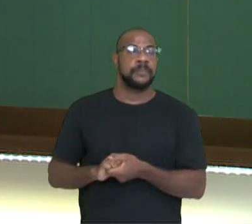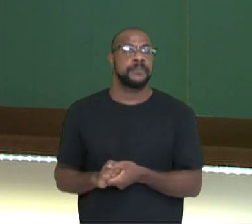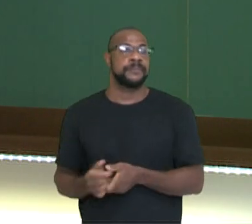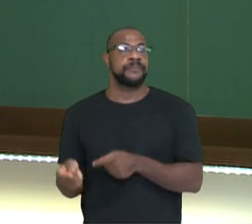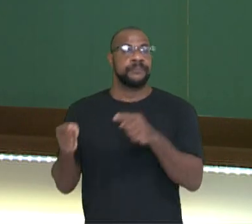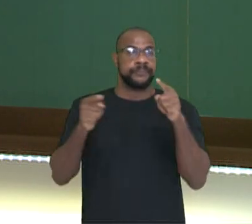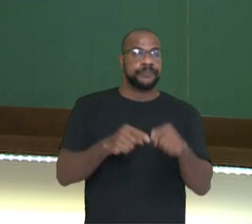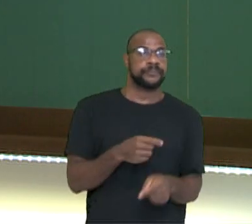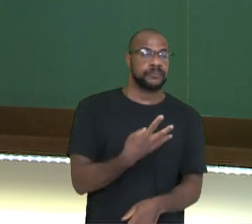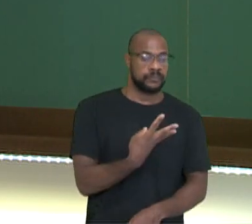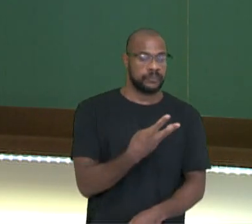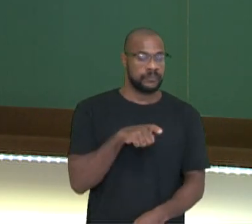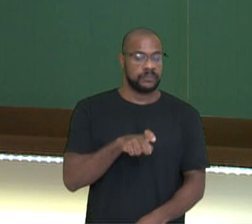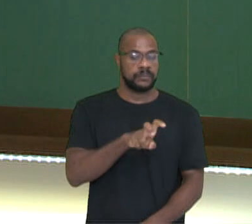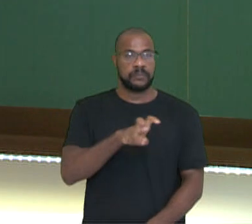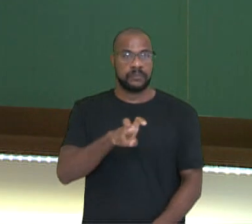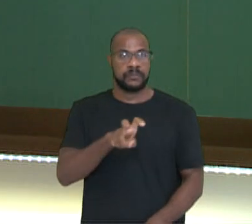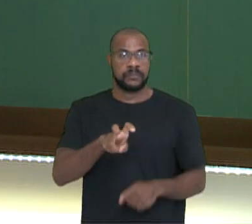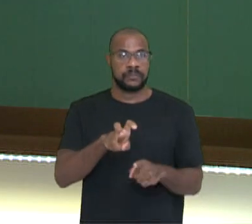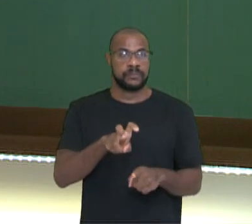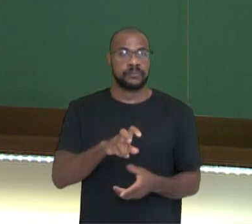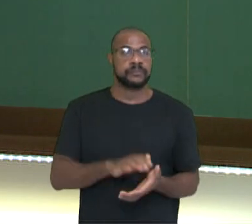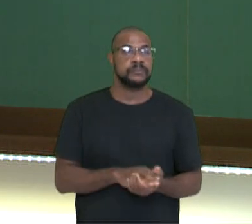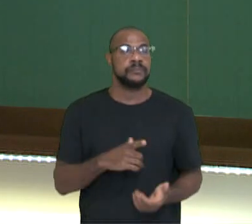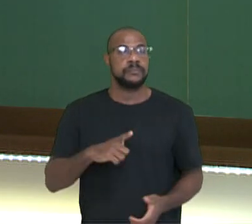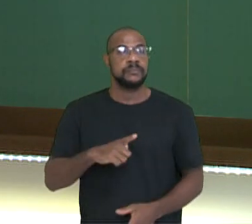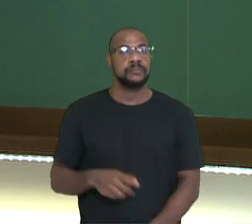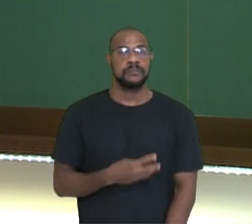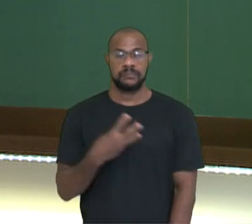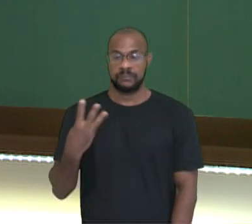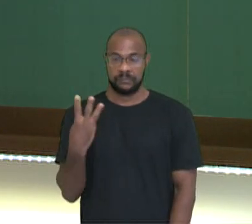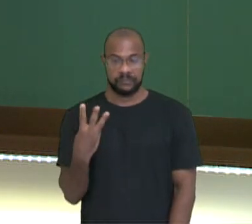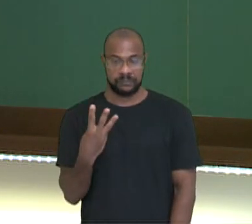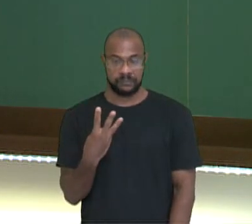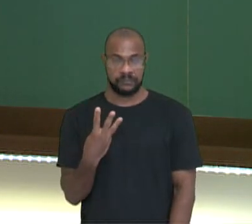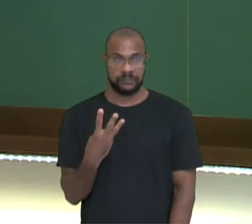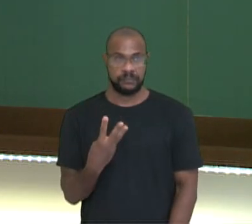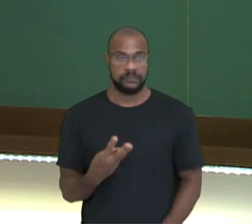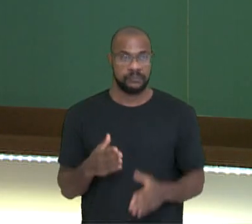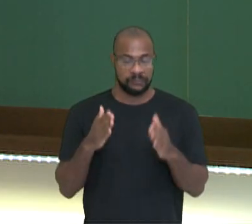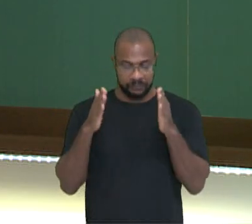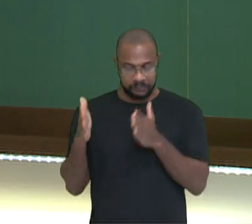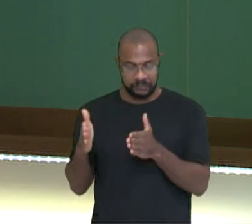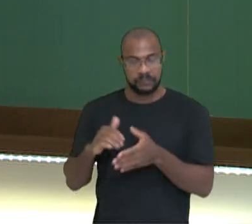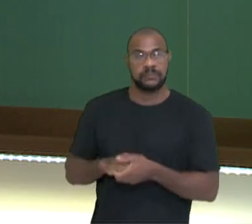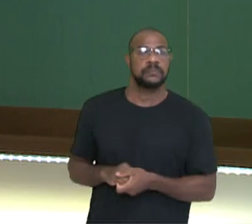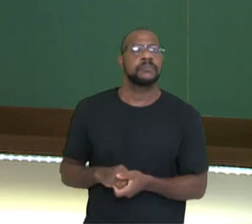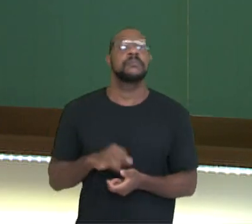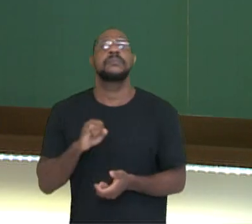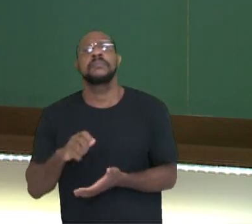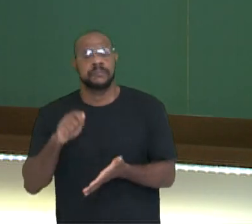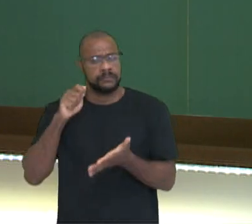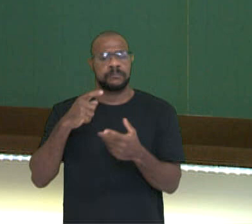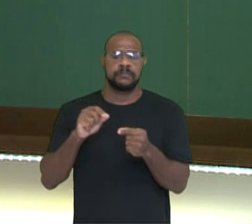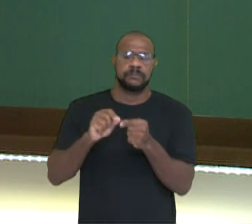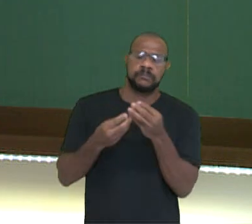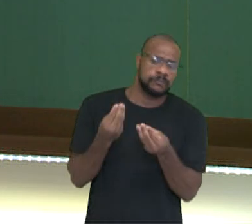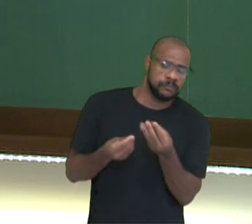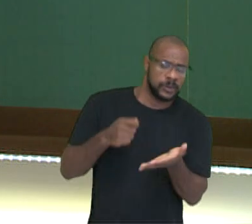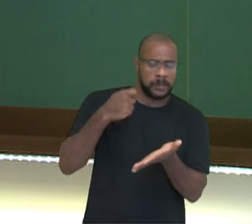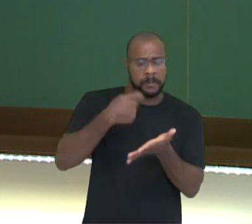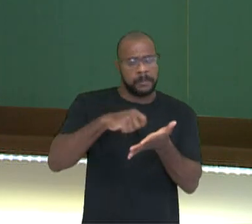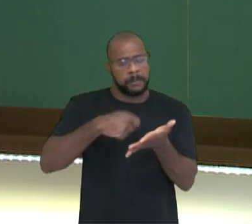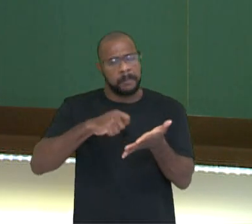4.555 está. E ele está no terceiro quadrante. Aí o que a gente faz quando está fazendo uma prova, um vestibular, um Enem,